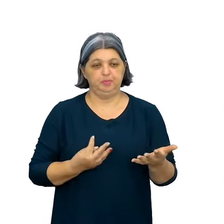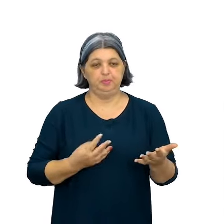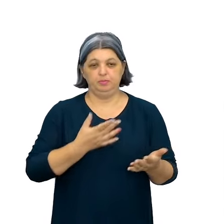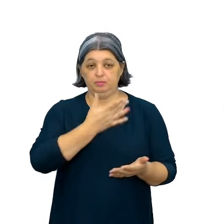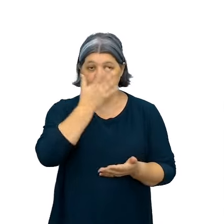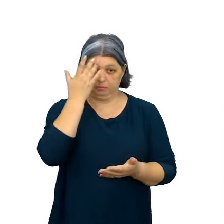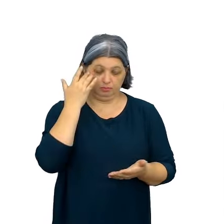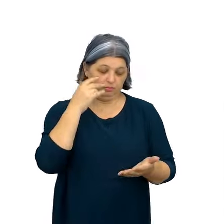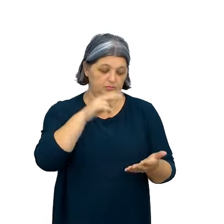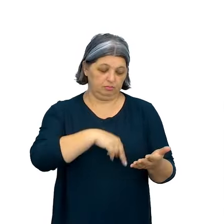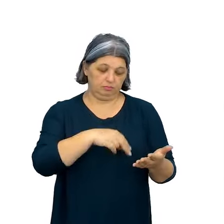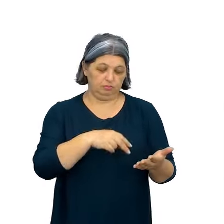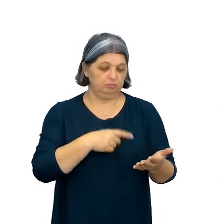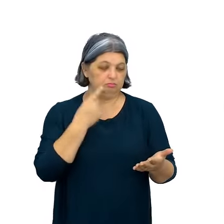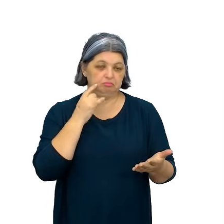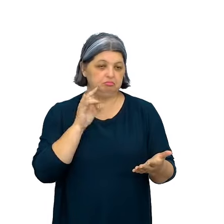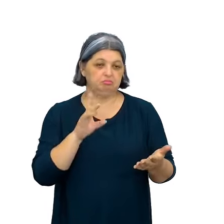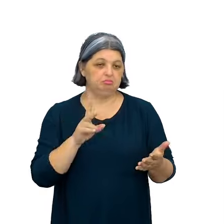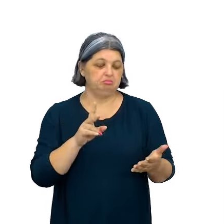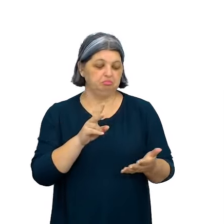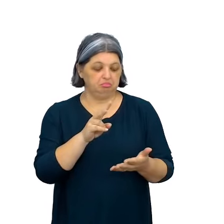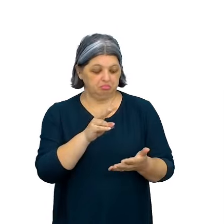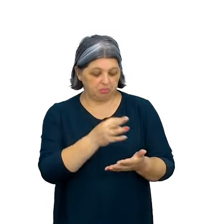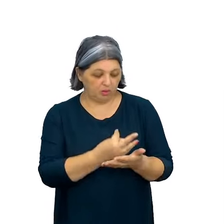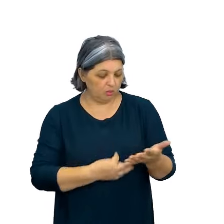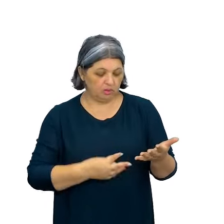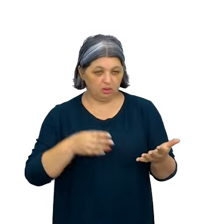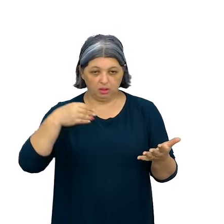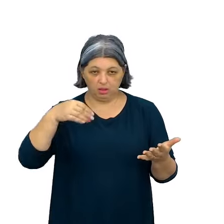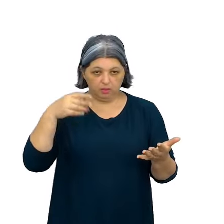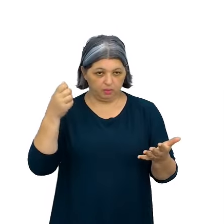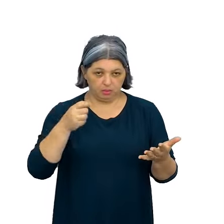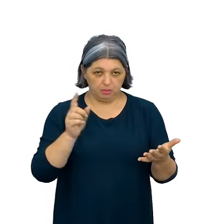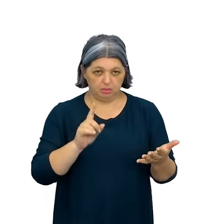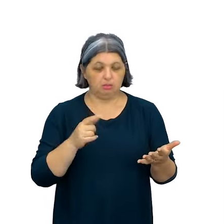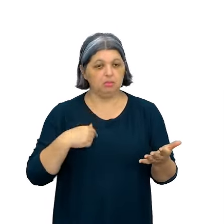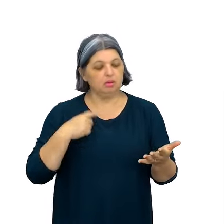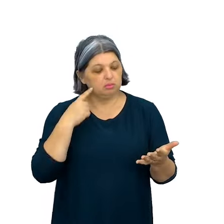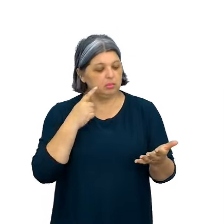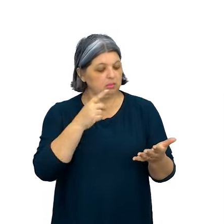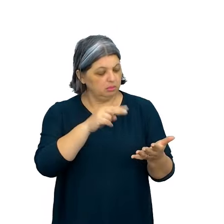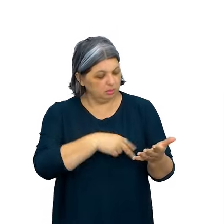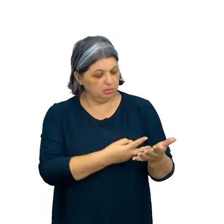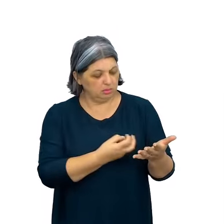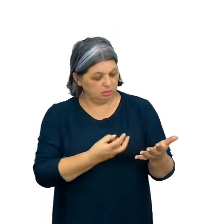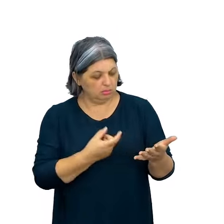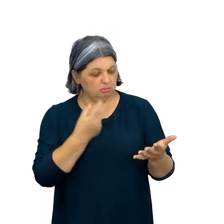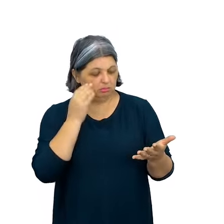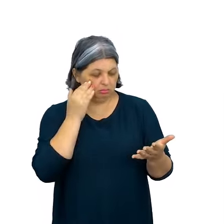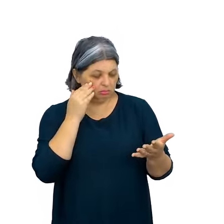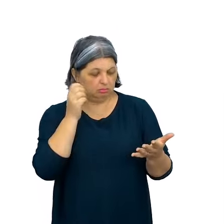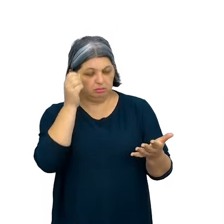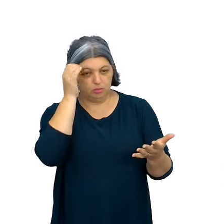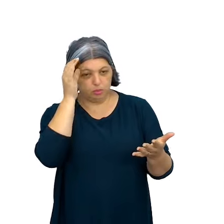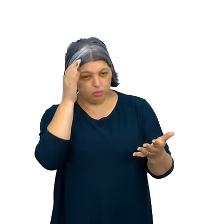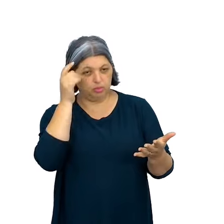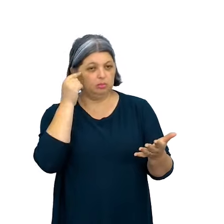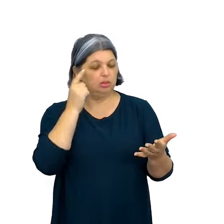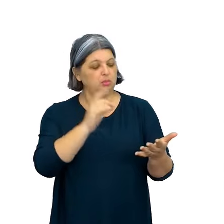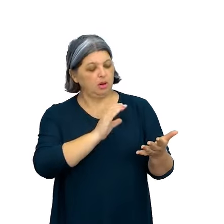nesse sentido, não aborda o texto como uma folha em branco. A partir da situação de leitura, de suas finalidades, da esfera